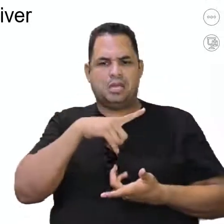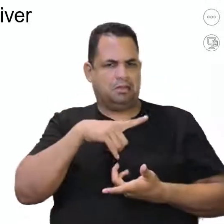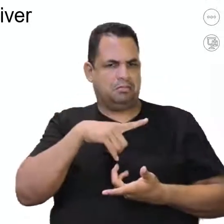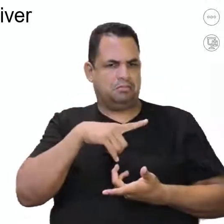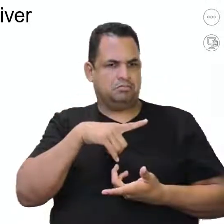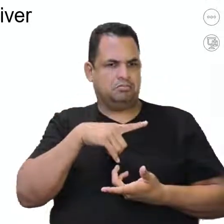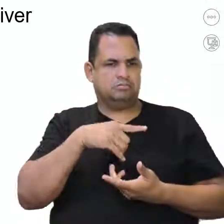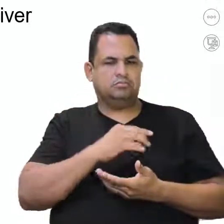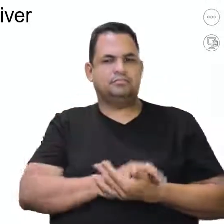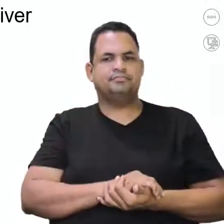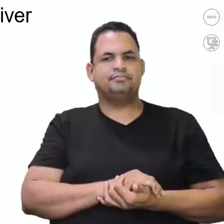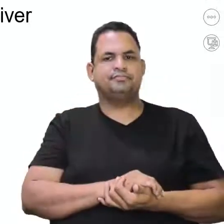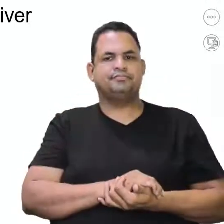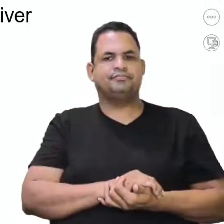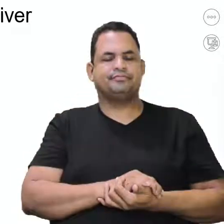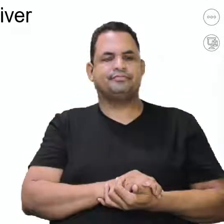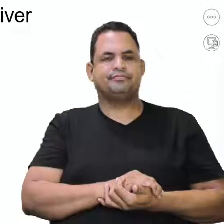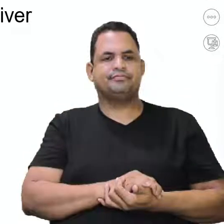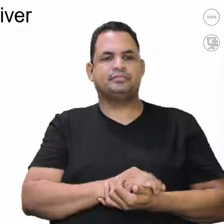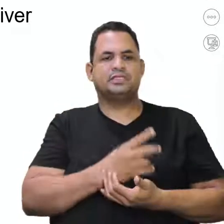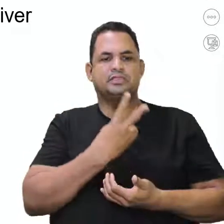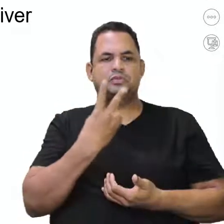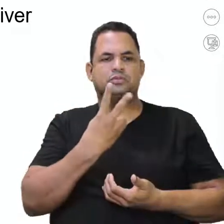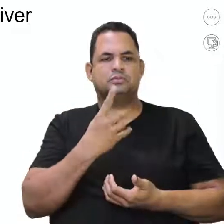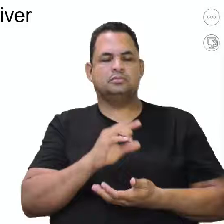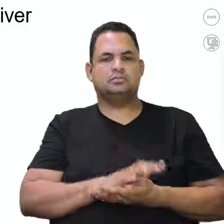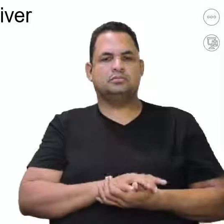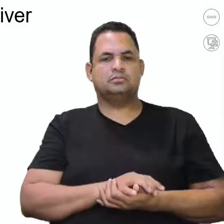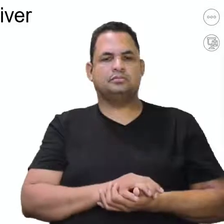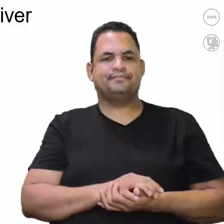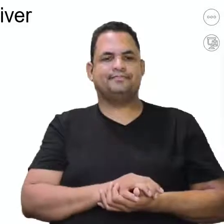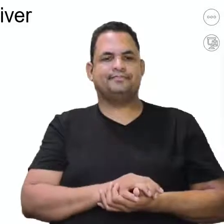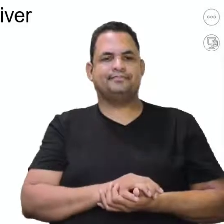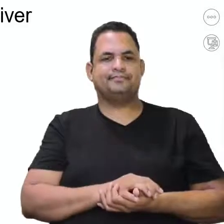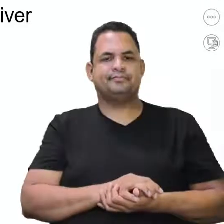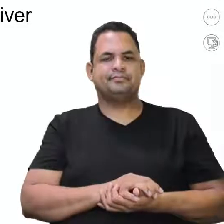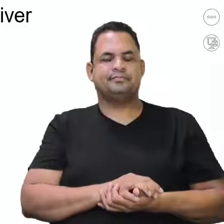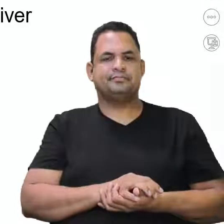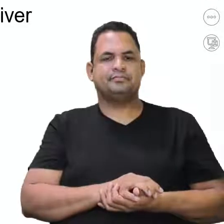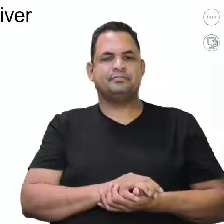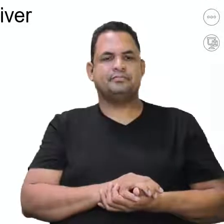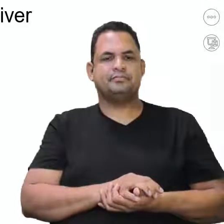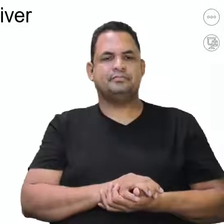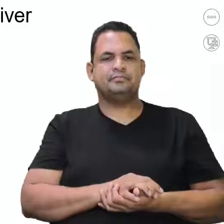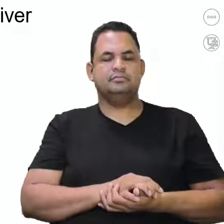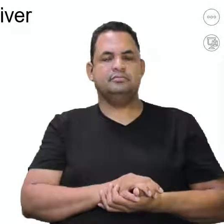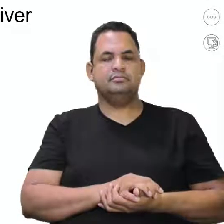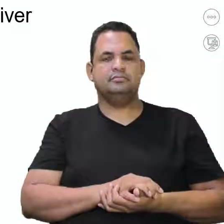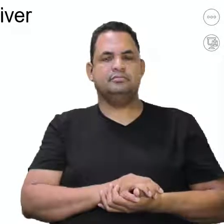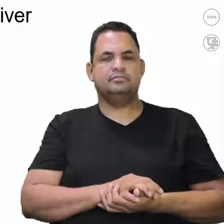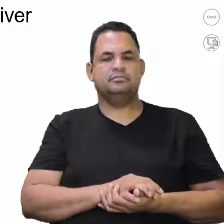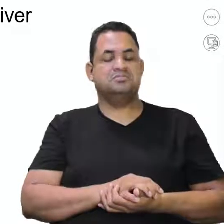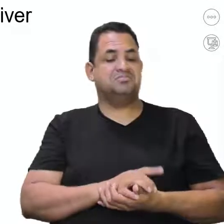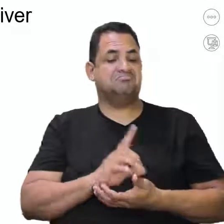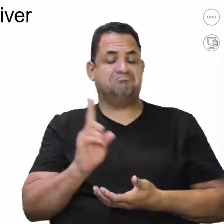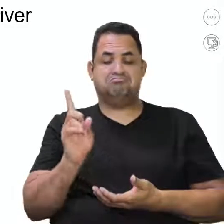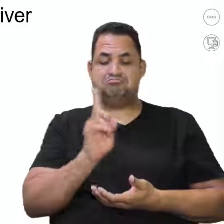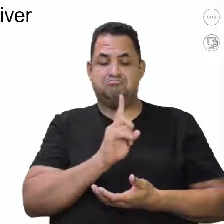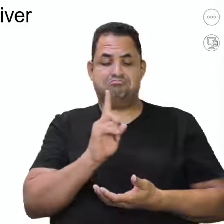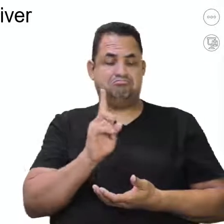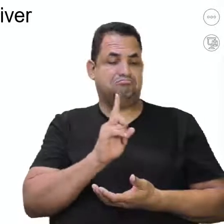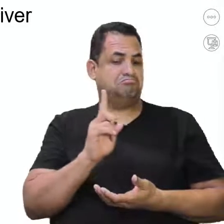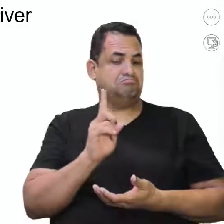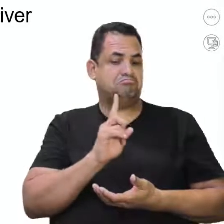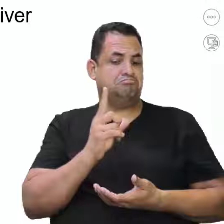numa negação, ok? Uma frase negativa, essa segunda. I don't have any reason to be worried. Eu não